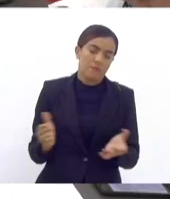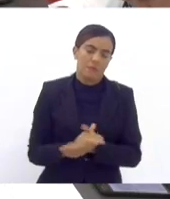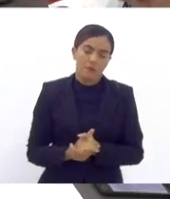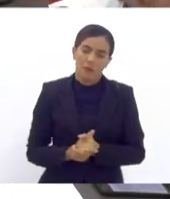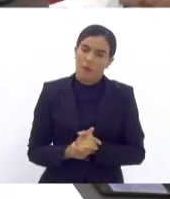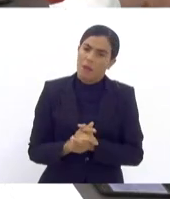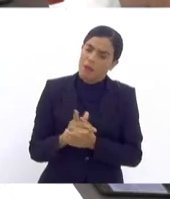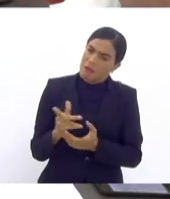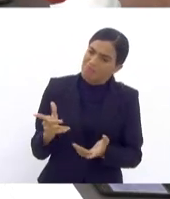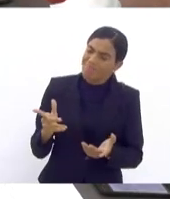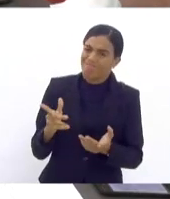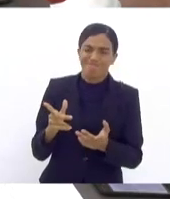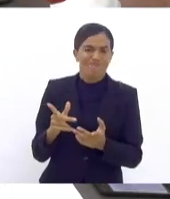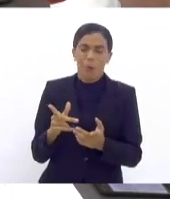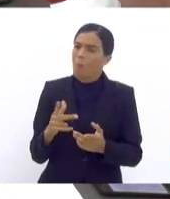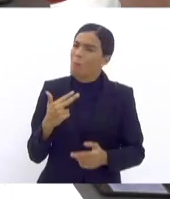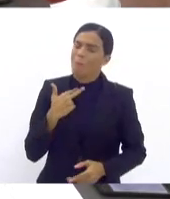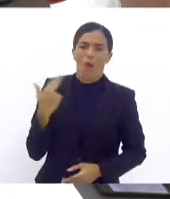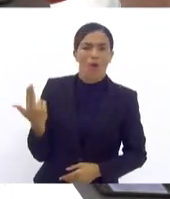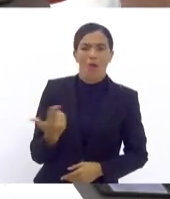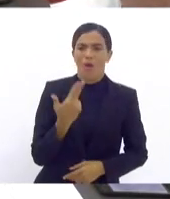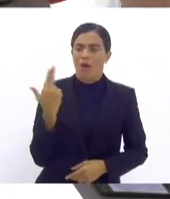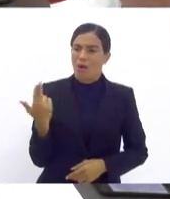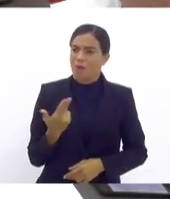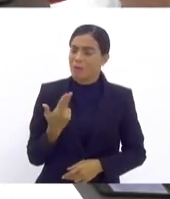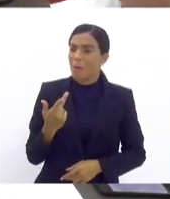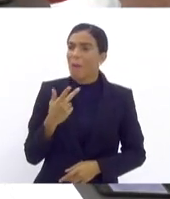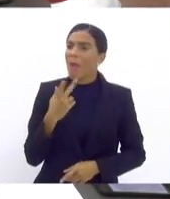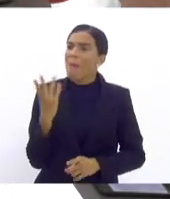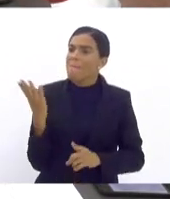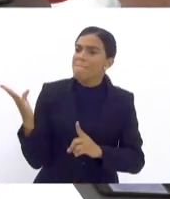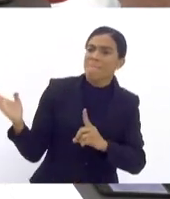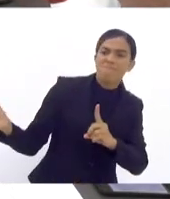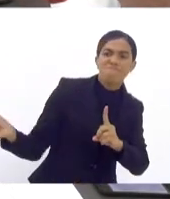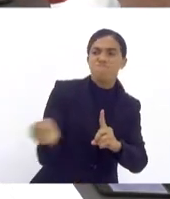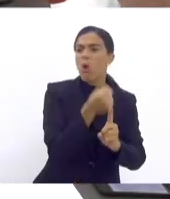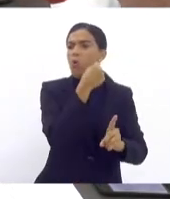possível de forma permanente e que cause maus tratos aos animais.